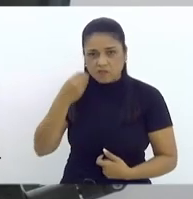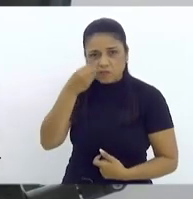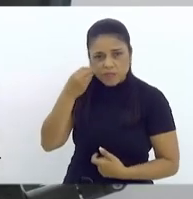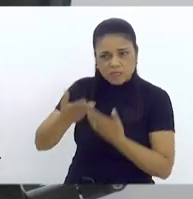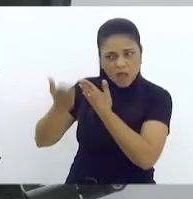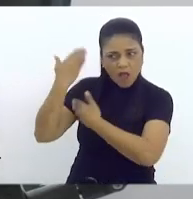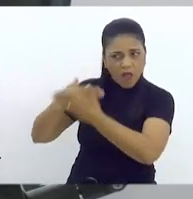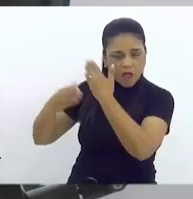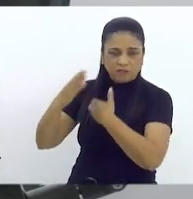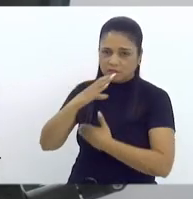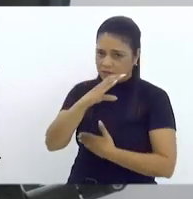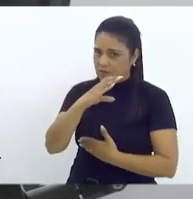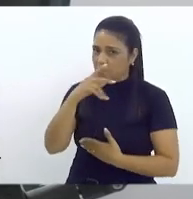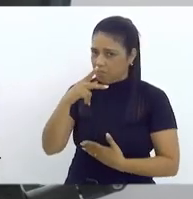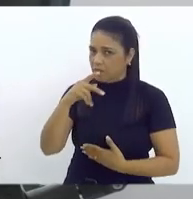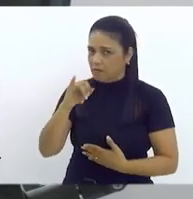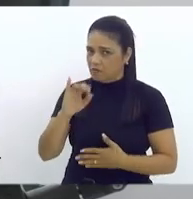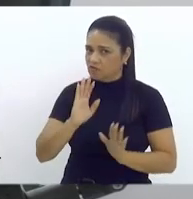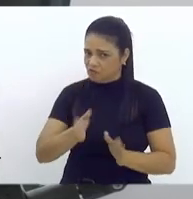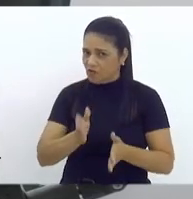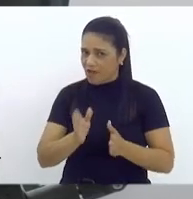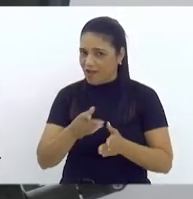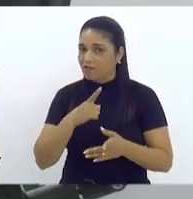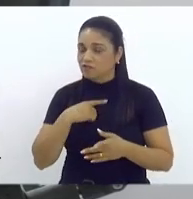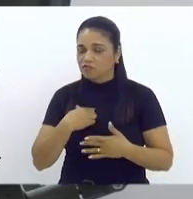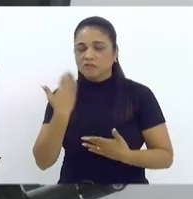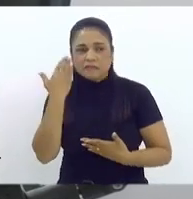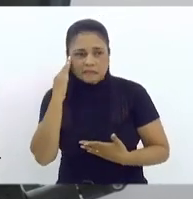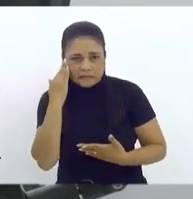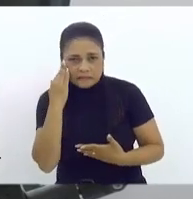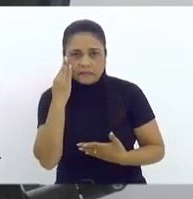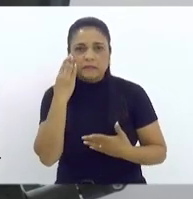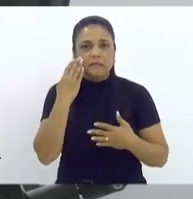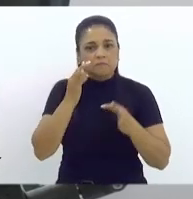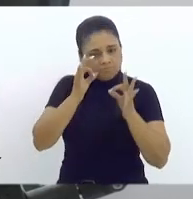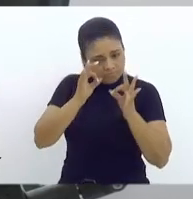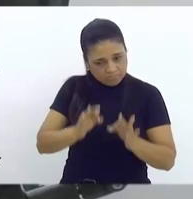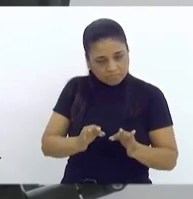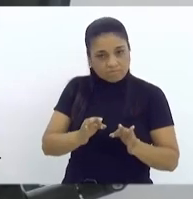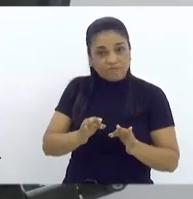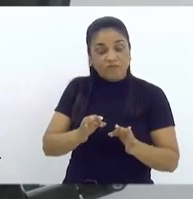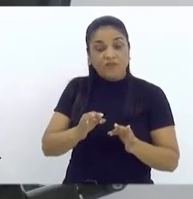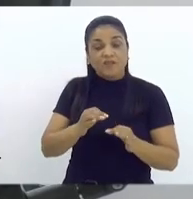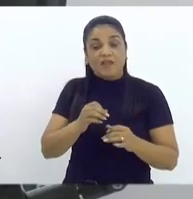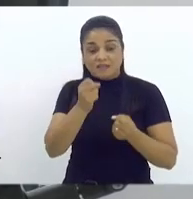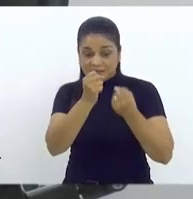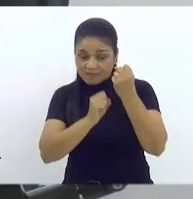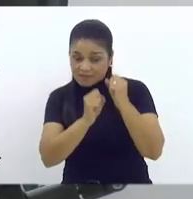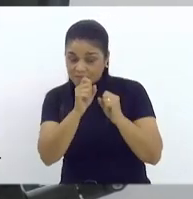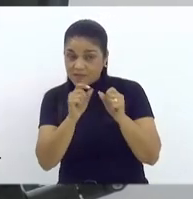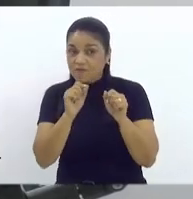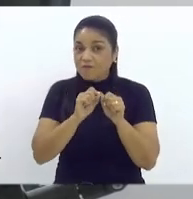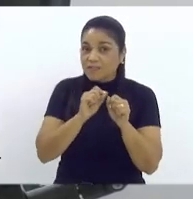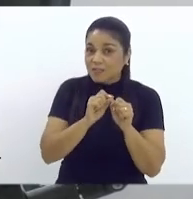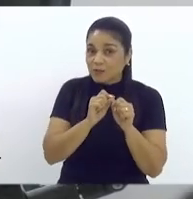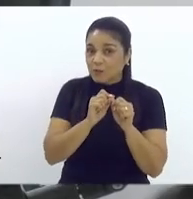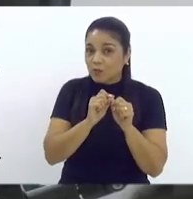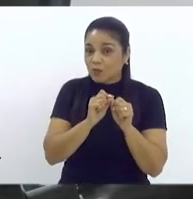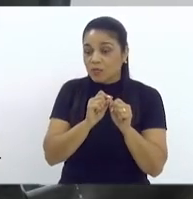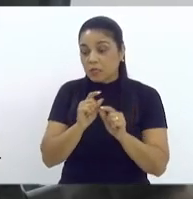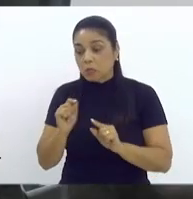outras CPIs. Mas é fundamental que a gente compreenda efetivamente o que as agências estão fazendo e, principalmente, o que estão deixando de